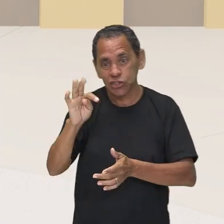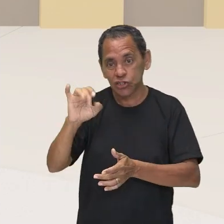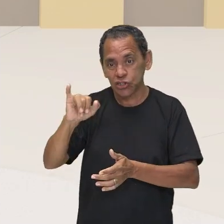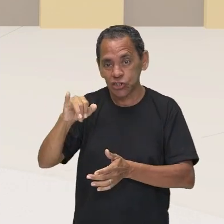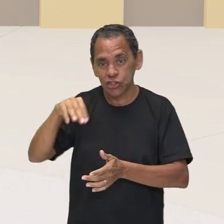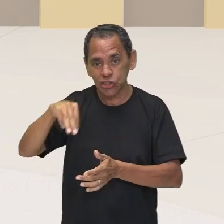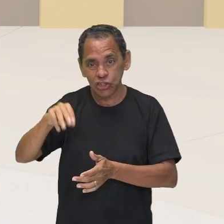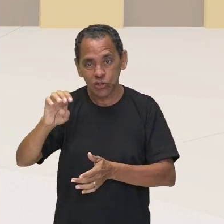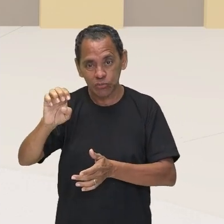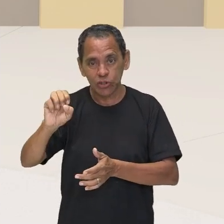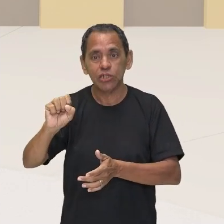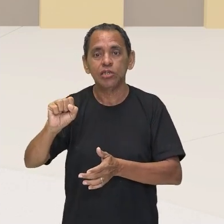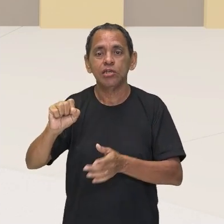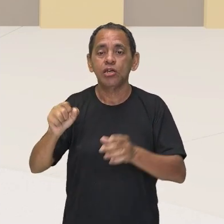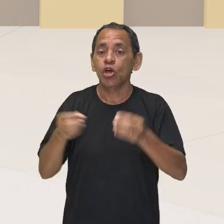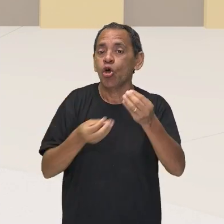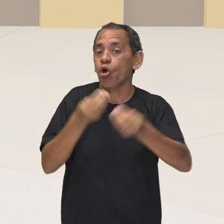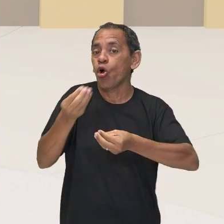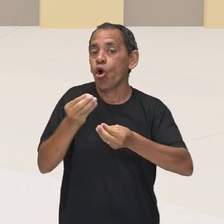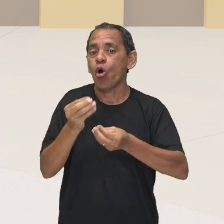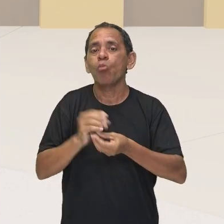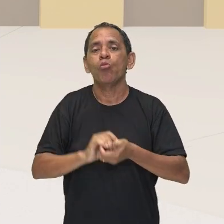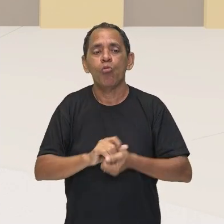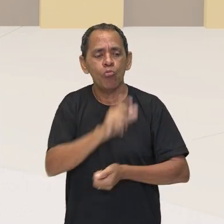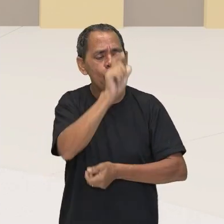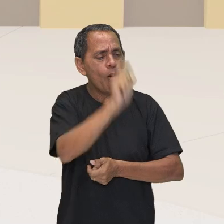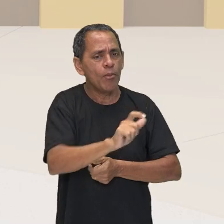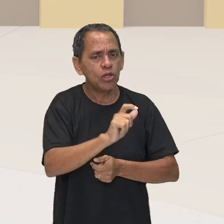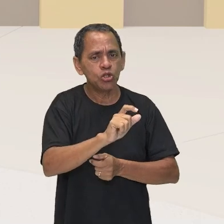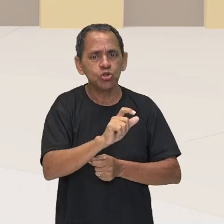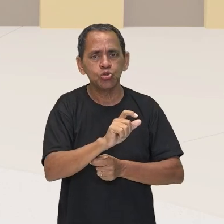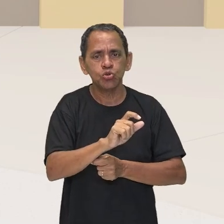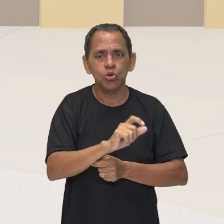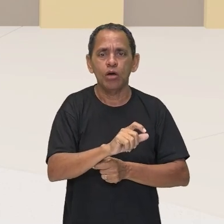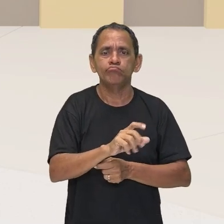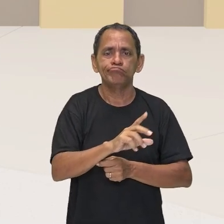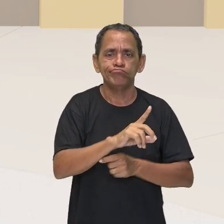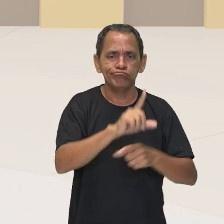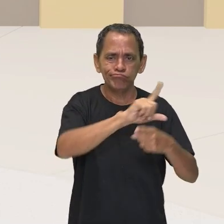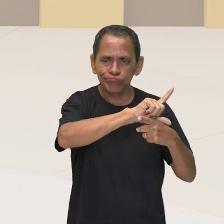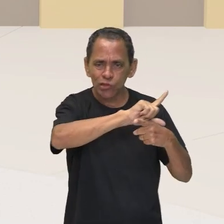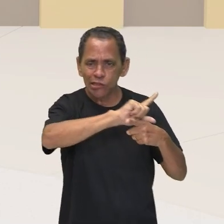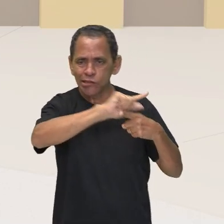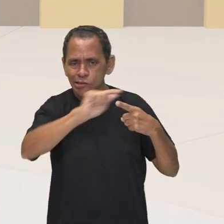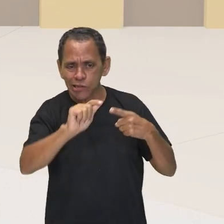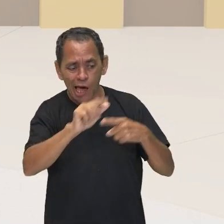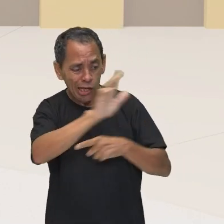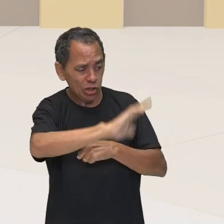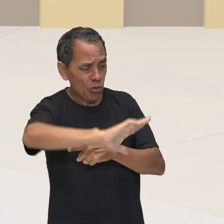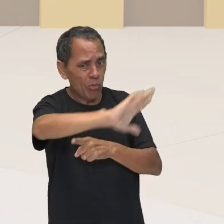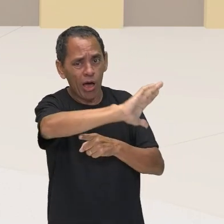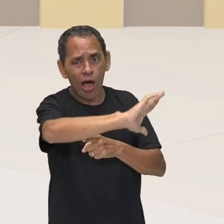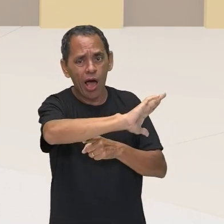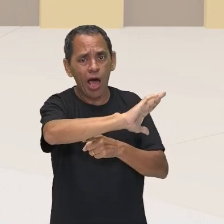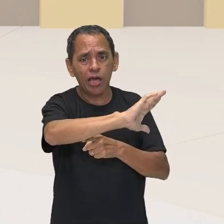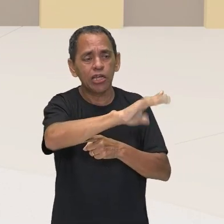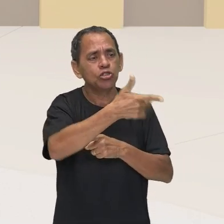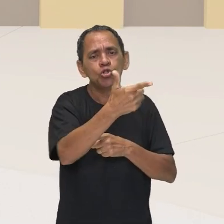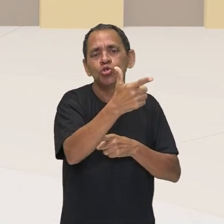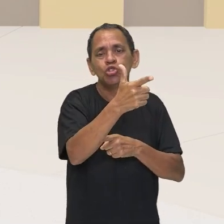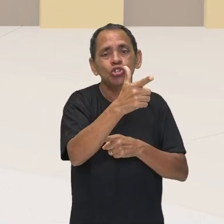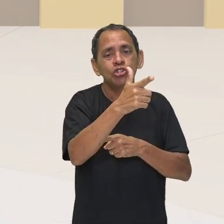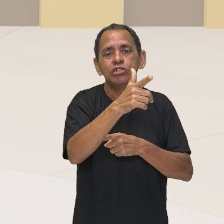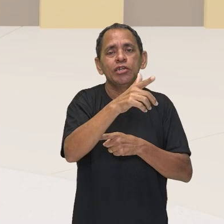que uma pessoa sai, né, de uma área de desfavorecimento, onde não